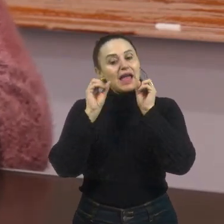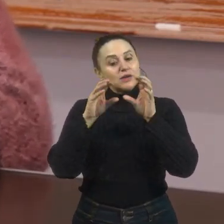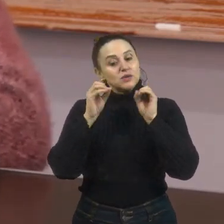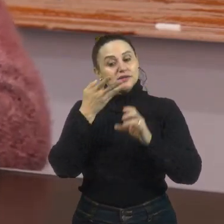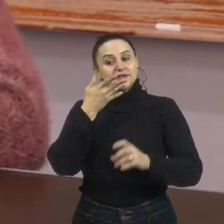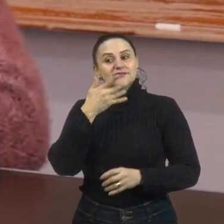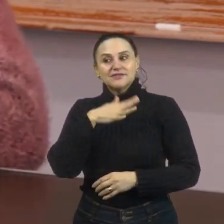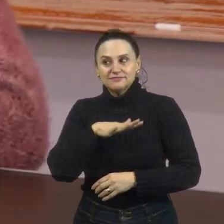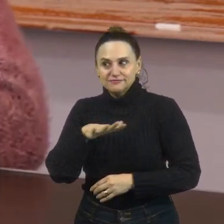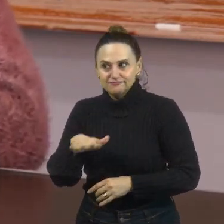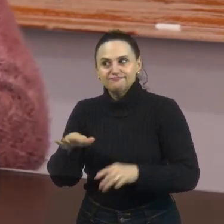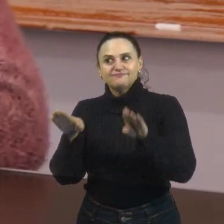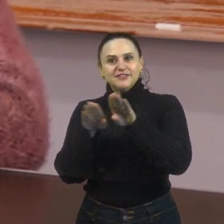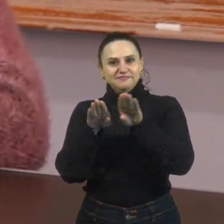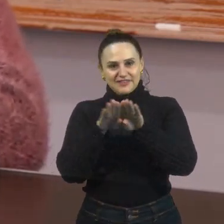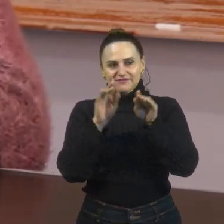faz.